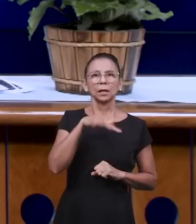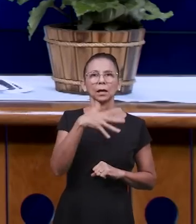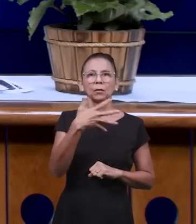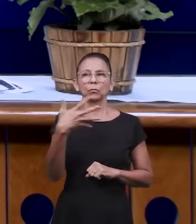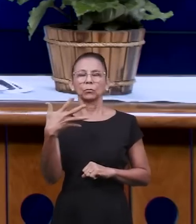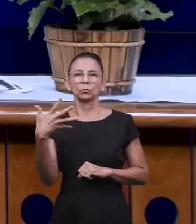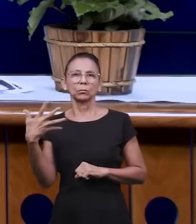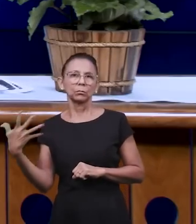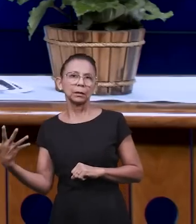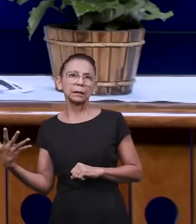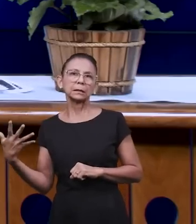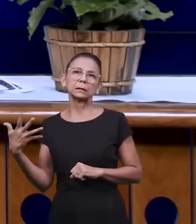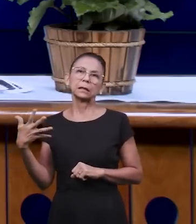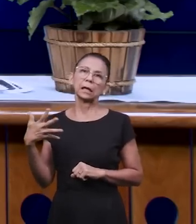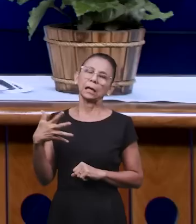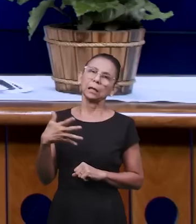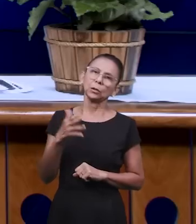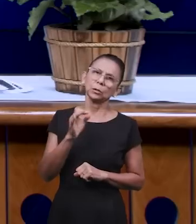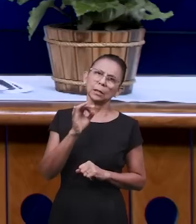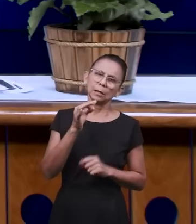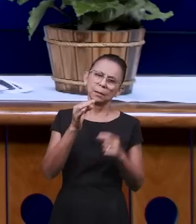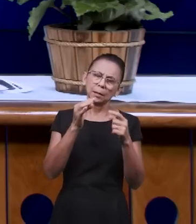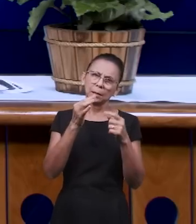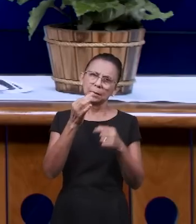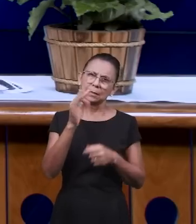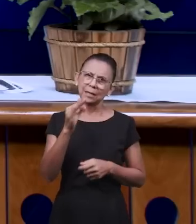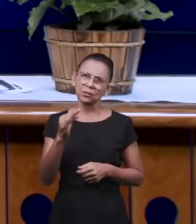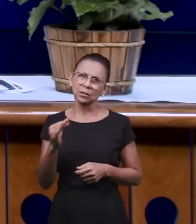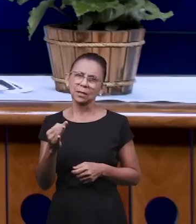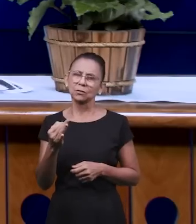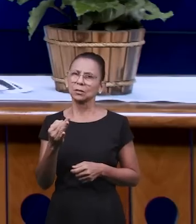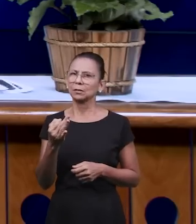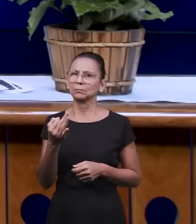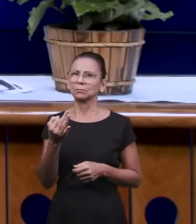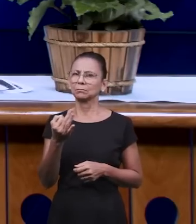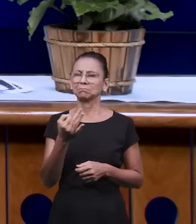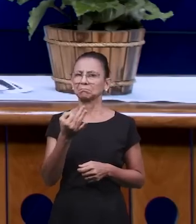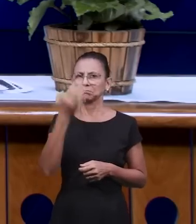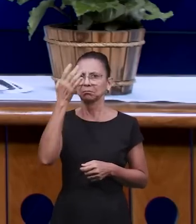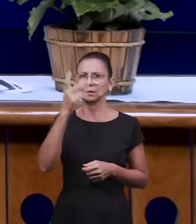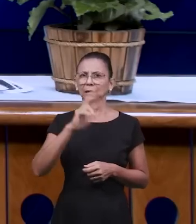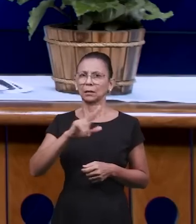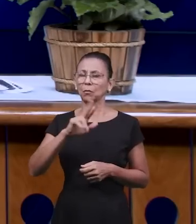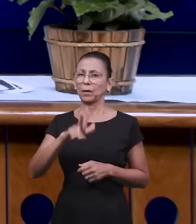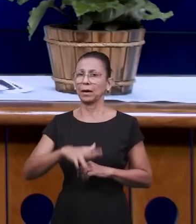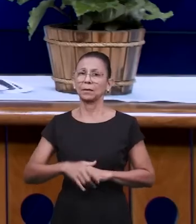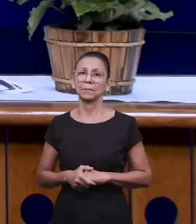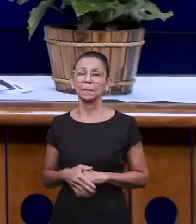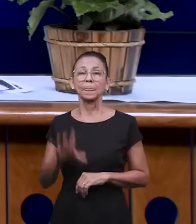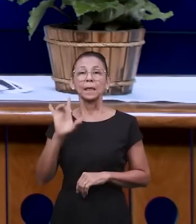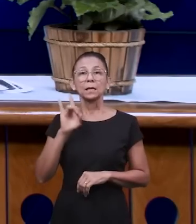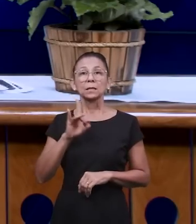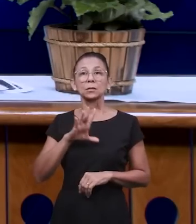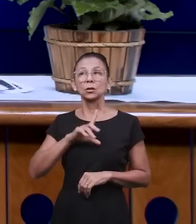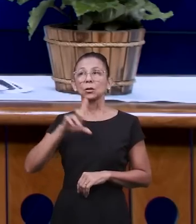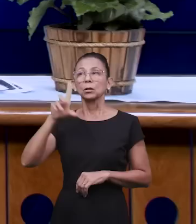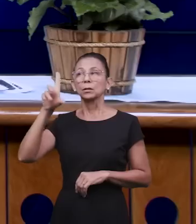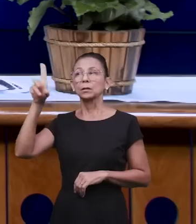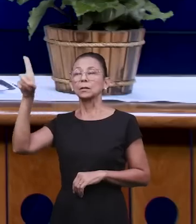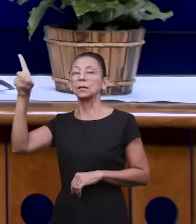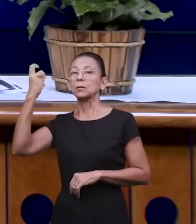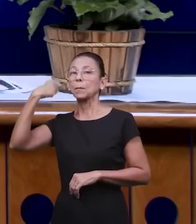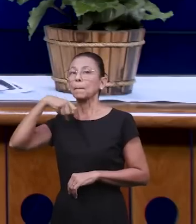Israel. Então não há diferença entre nós. Nós vamos ver aqui, nós vamos citar na história alguns povos,